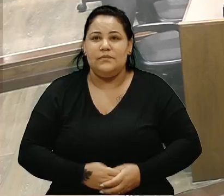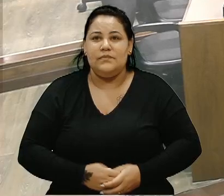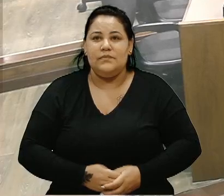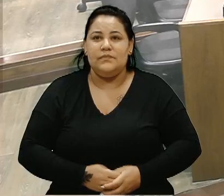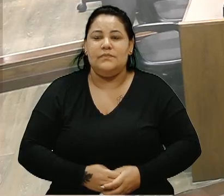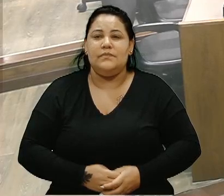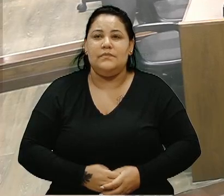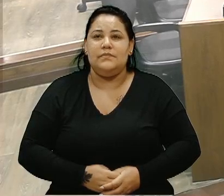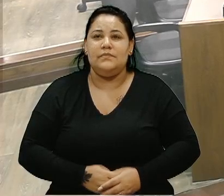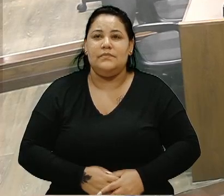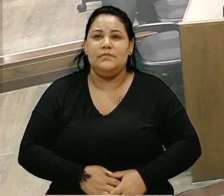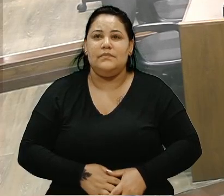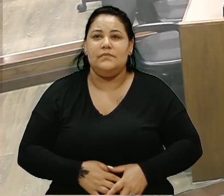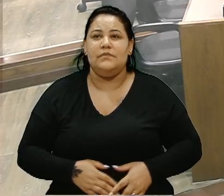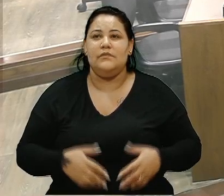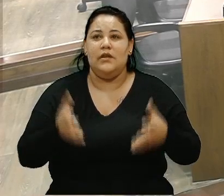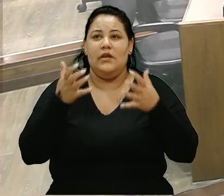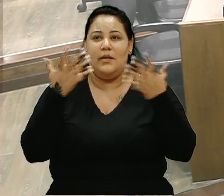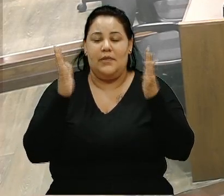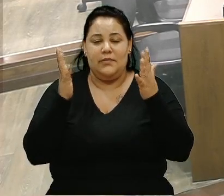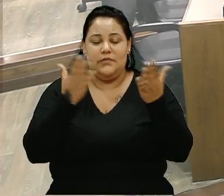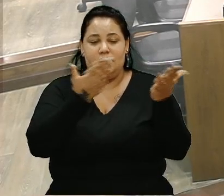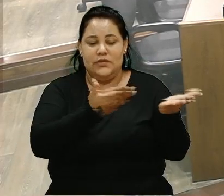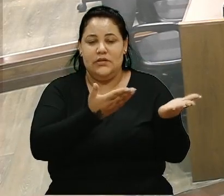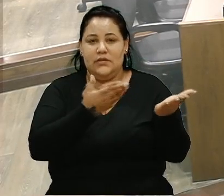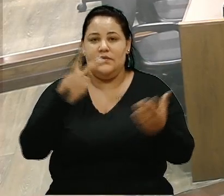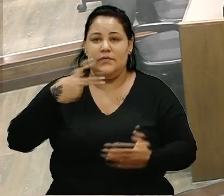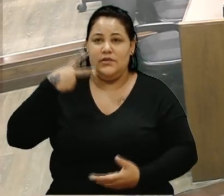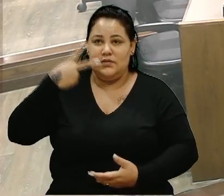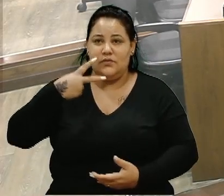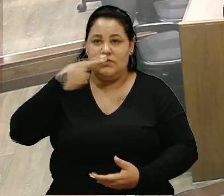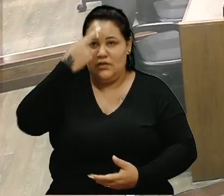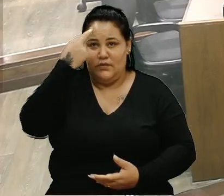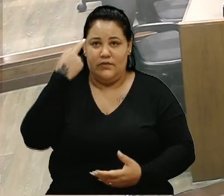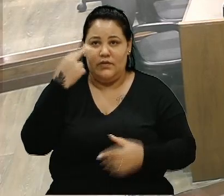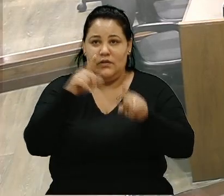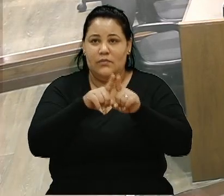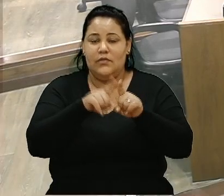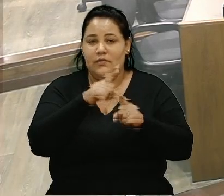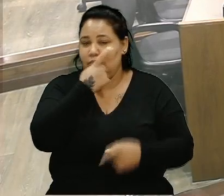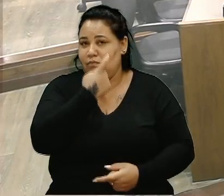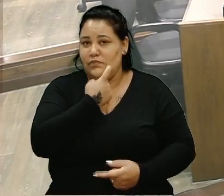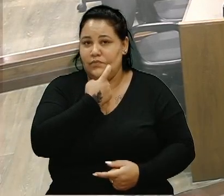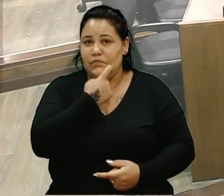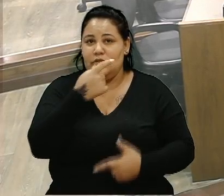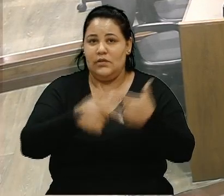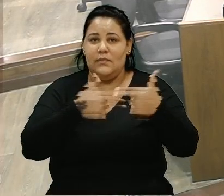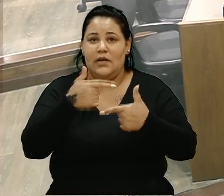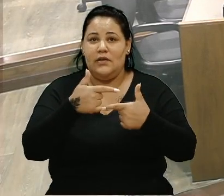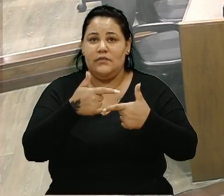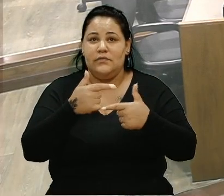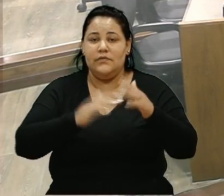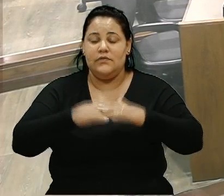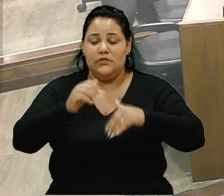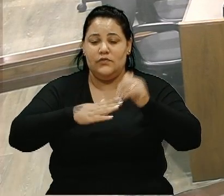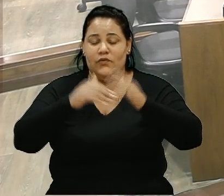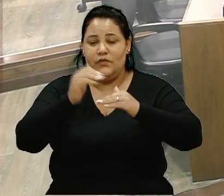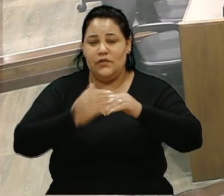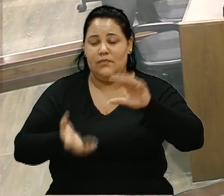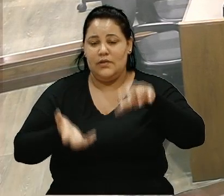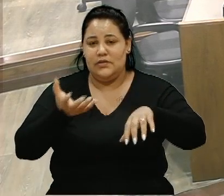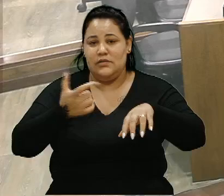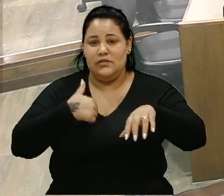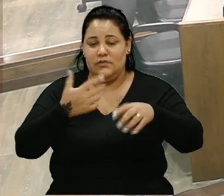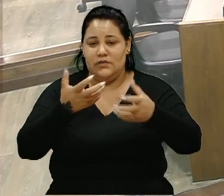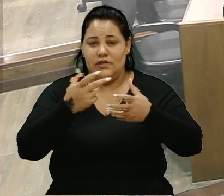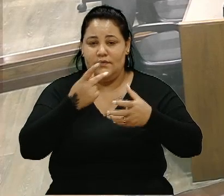vereador. Parabenizar o senhor, parabenizar o vereador Rafael, parabenizar o vereador Petrini pelo trabalho desenvolvido em Brasília. A questão de preenchimento, queria me